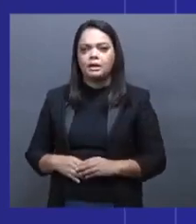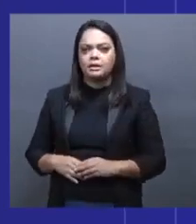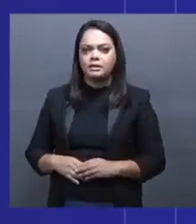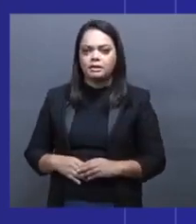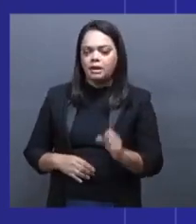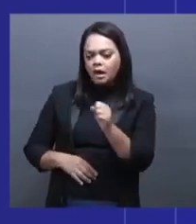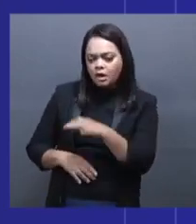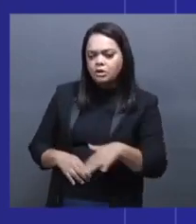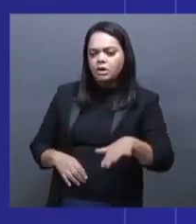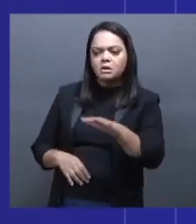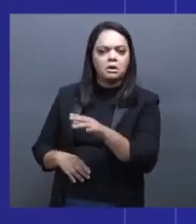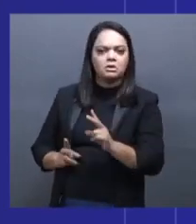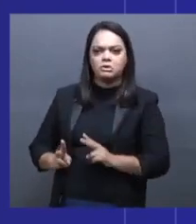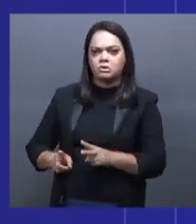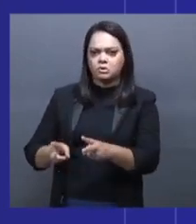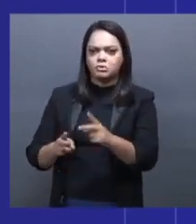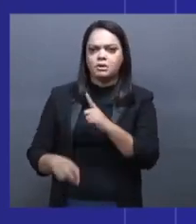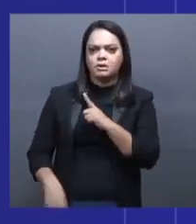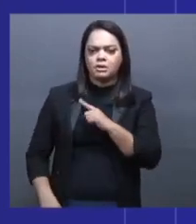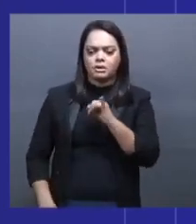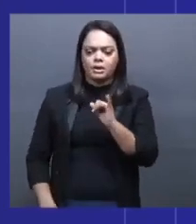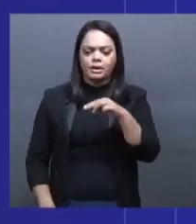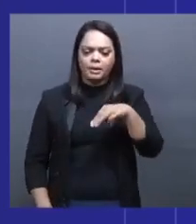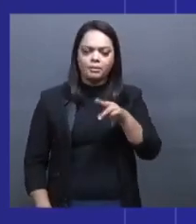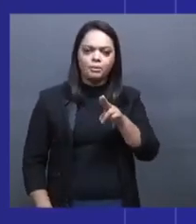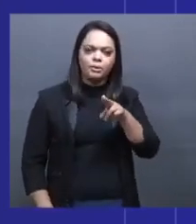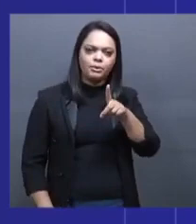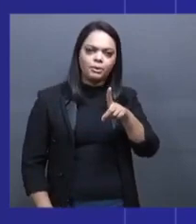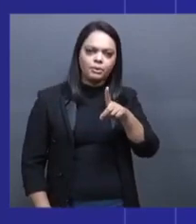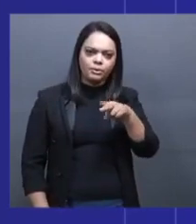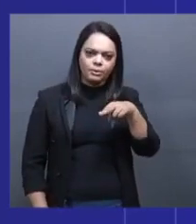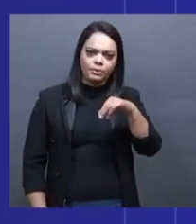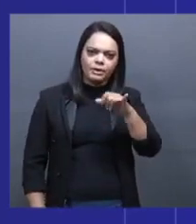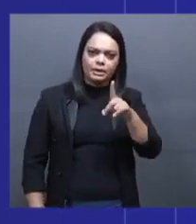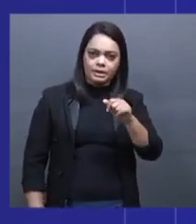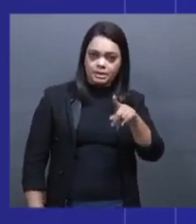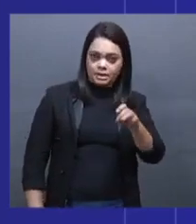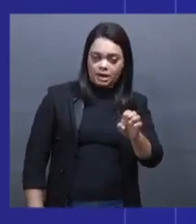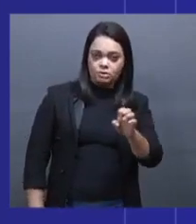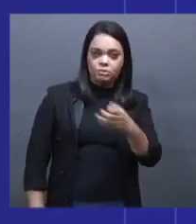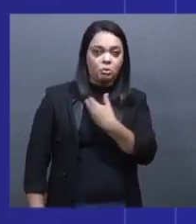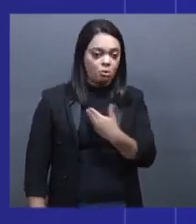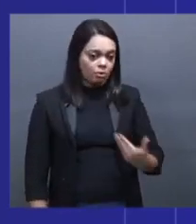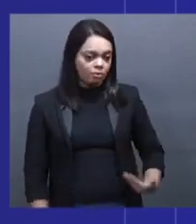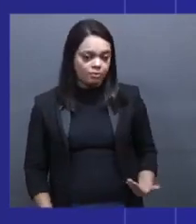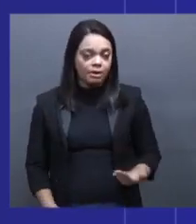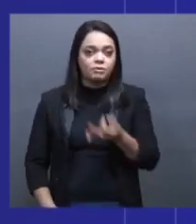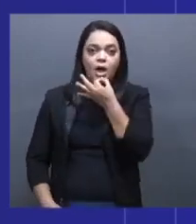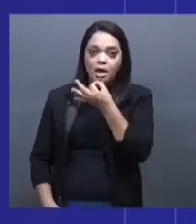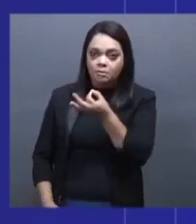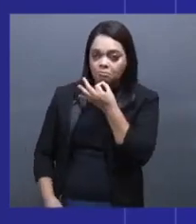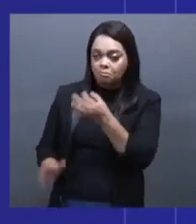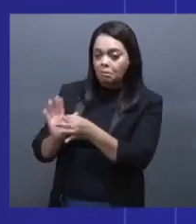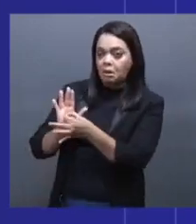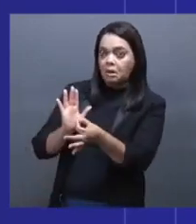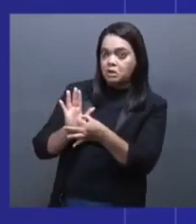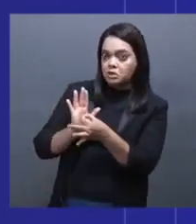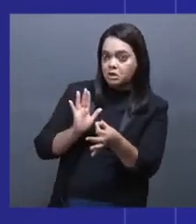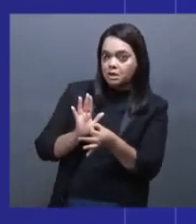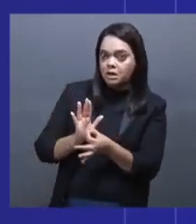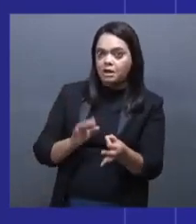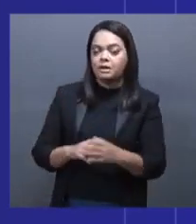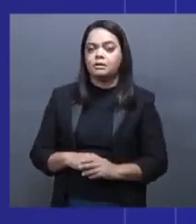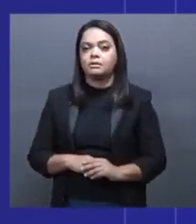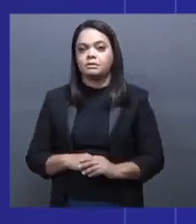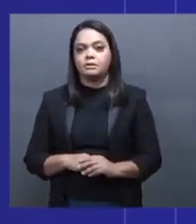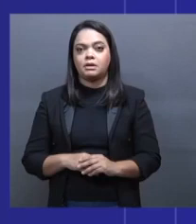sociedade como um todo desenvolva uma imunidade. Mas como essa estratégia foi muito criticada, o governo mudou, e logo após ser fechado